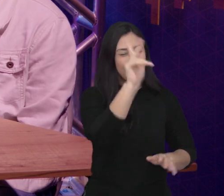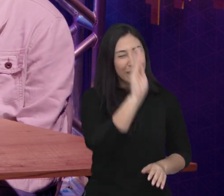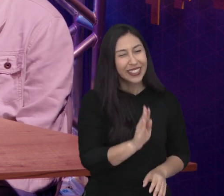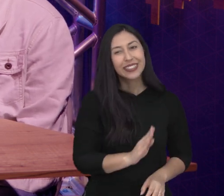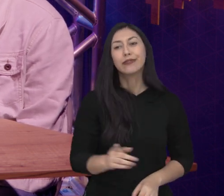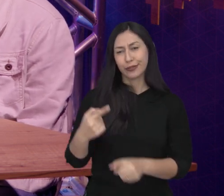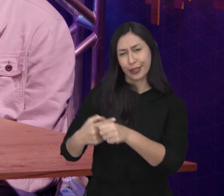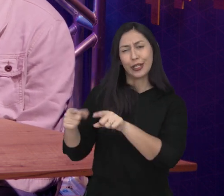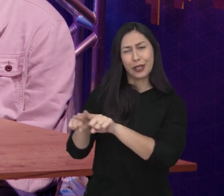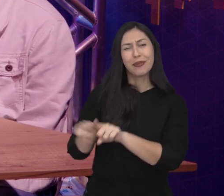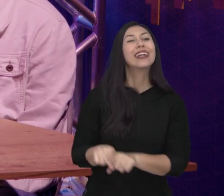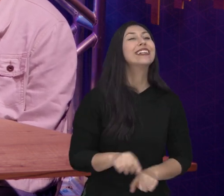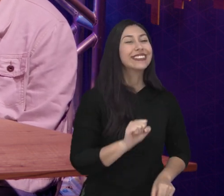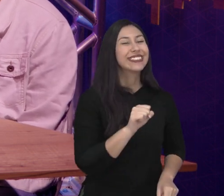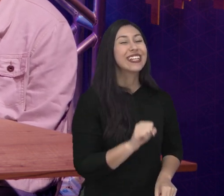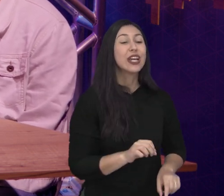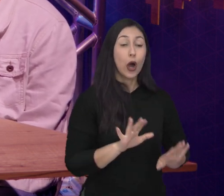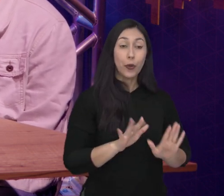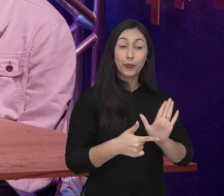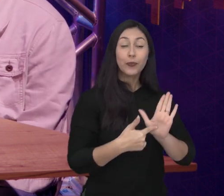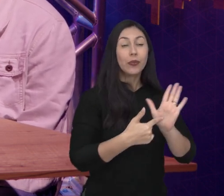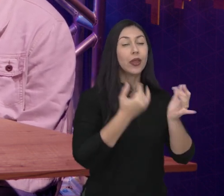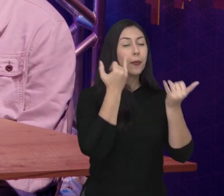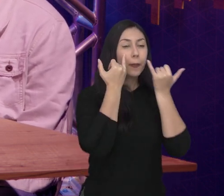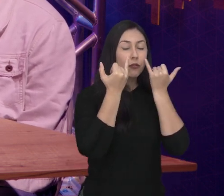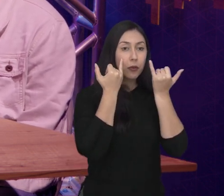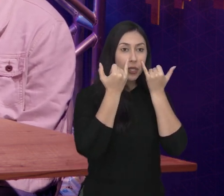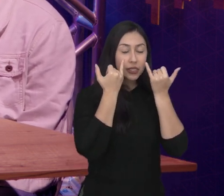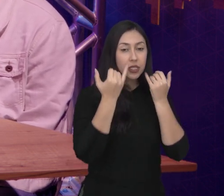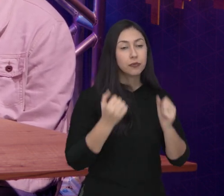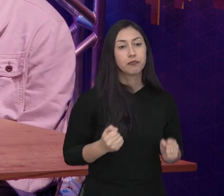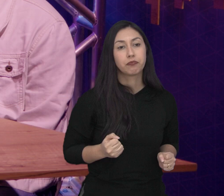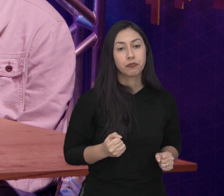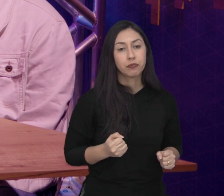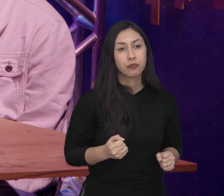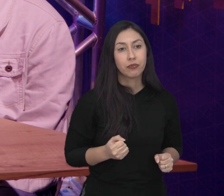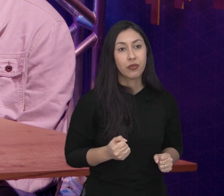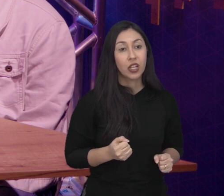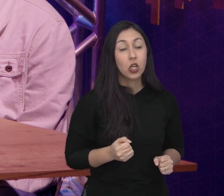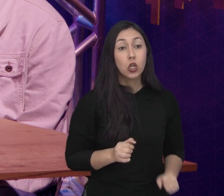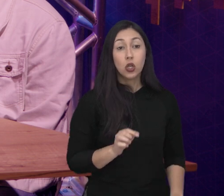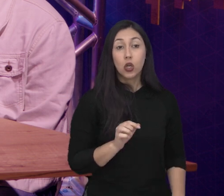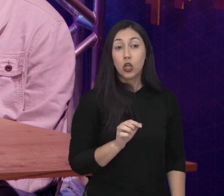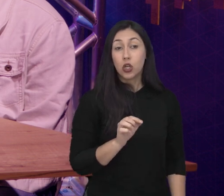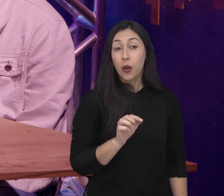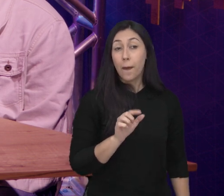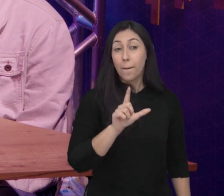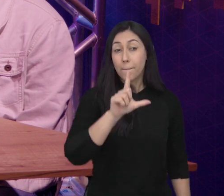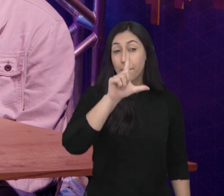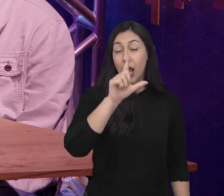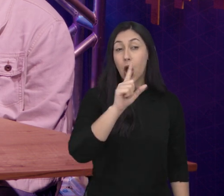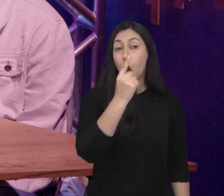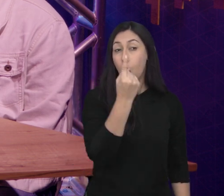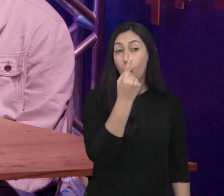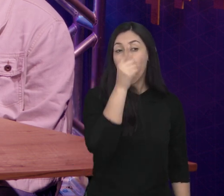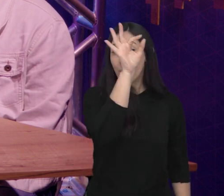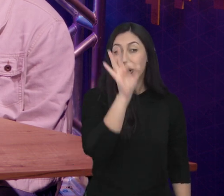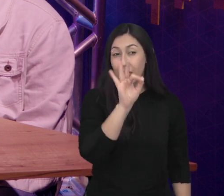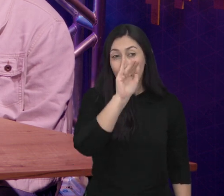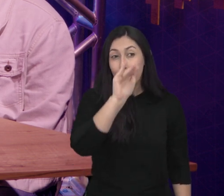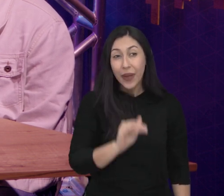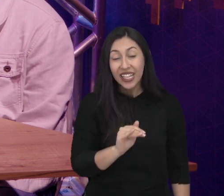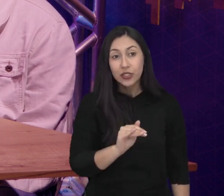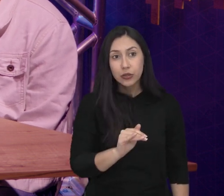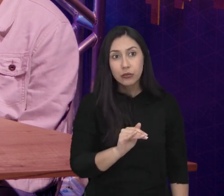cidade também, vou até pegar aqui um dado para falar para vocês, a gente tem menos de 1%, menos de 1% da população brasileira